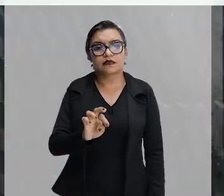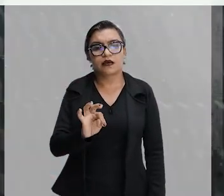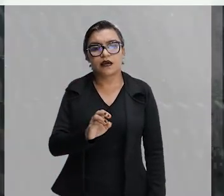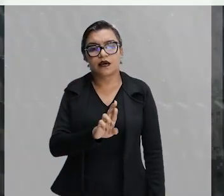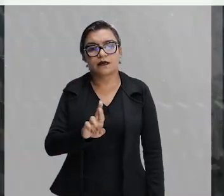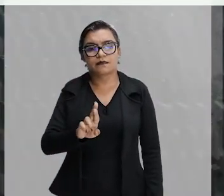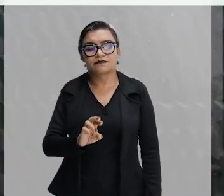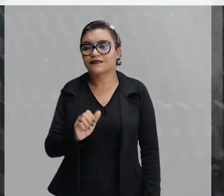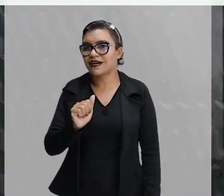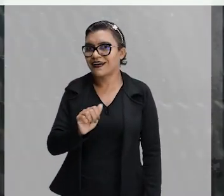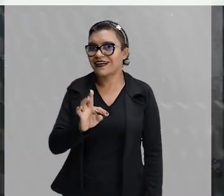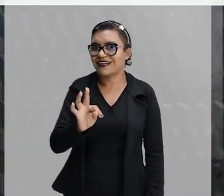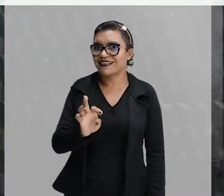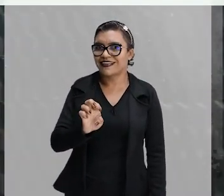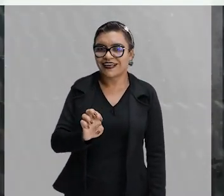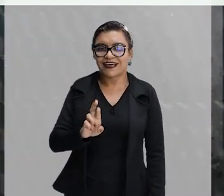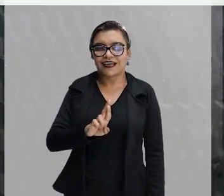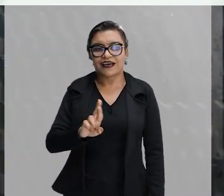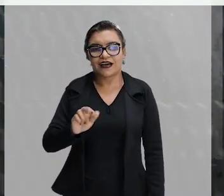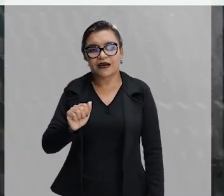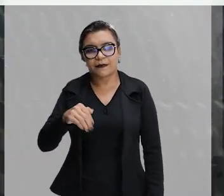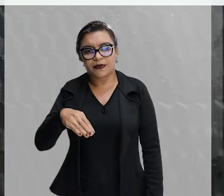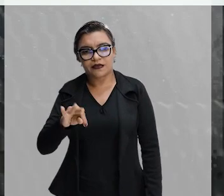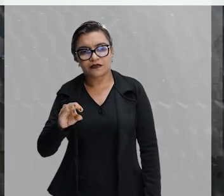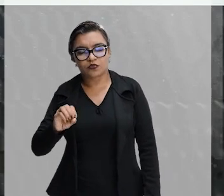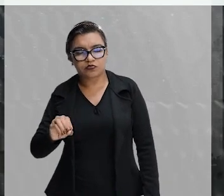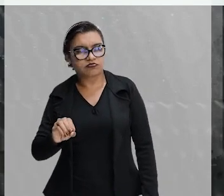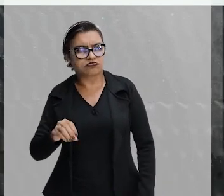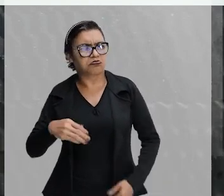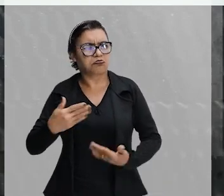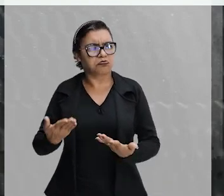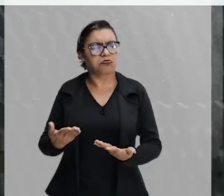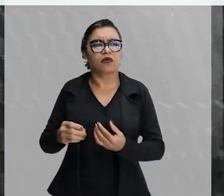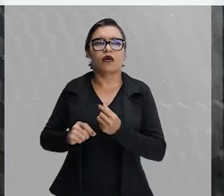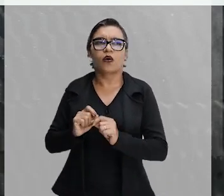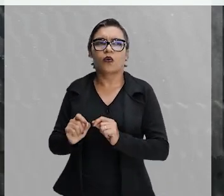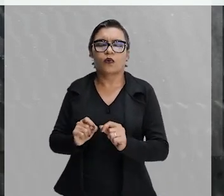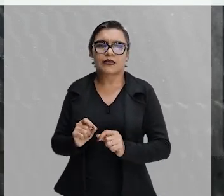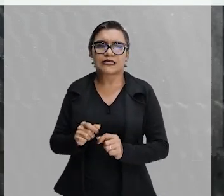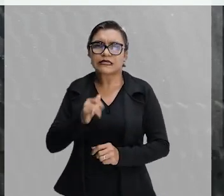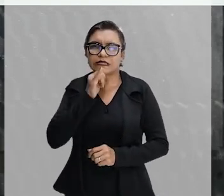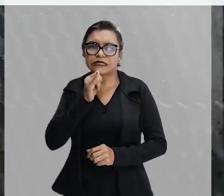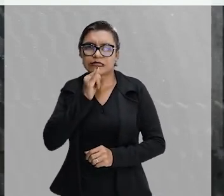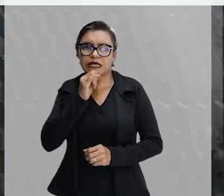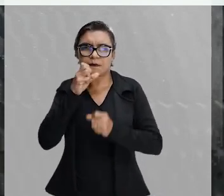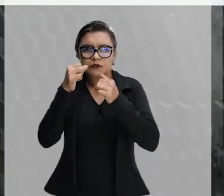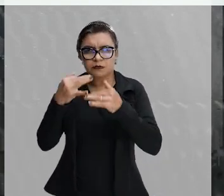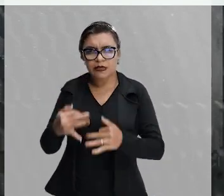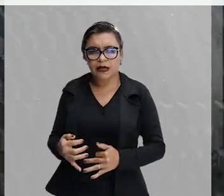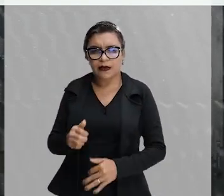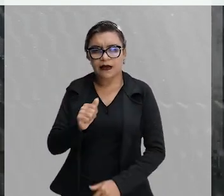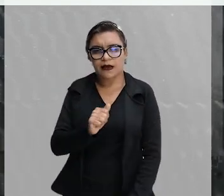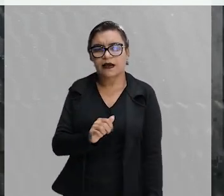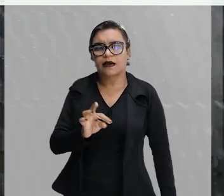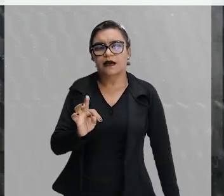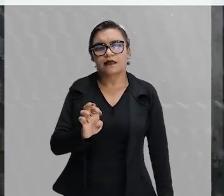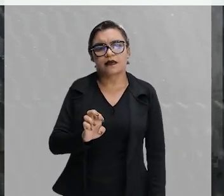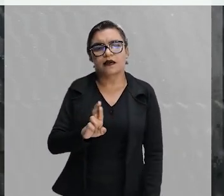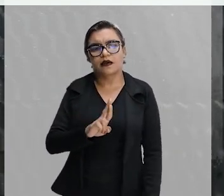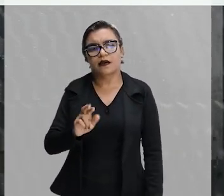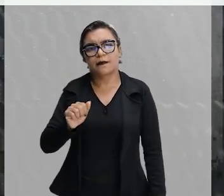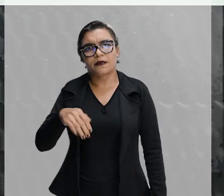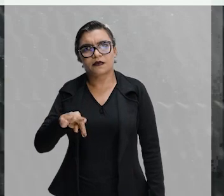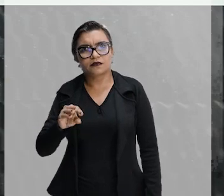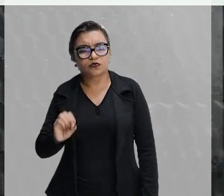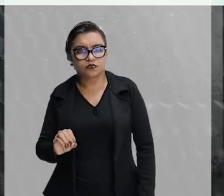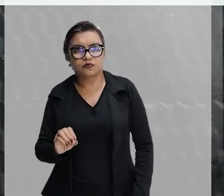de eletrização. O que é o aterramento? Vamos supor aqui que nós temos um corpo, um condutor qualquer. E esse condutor